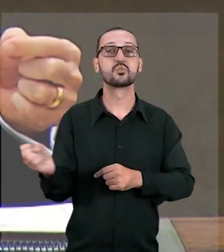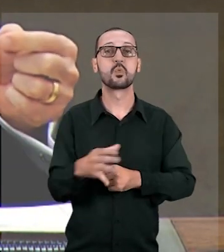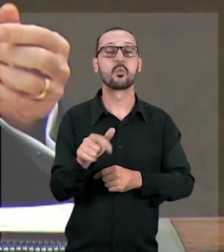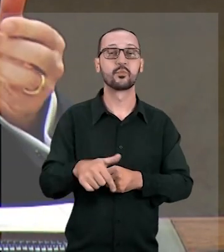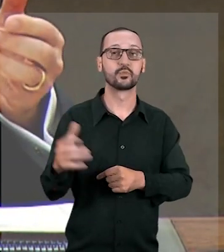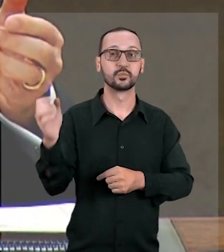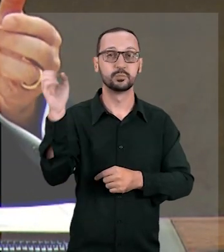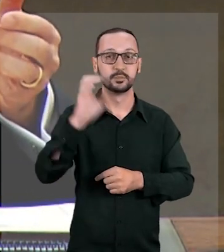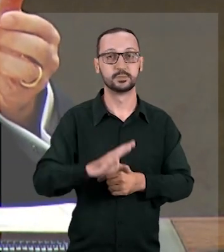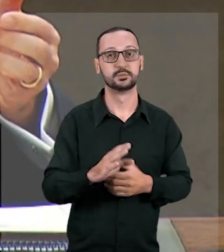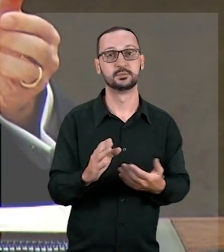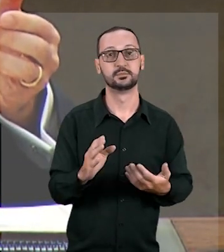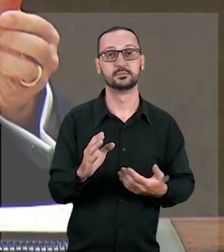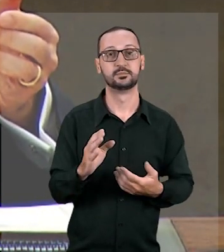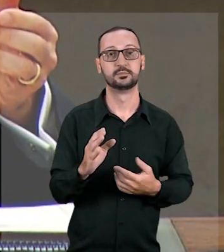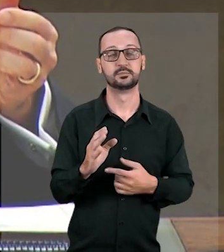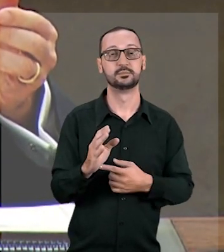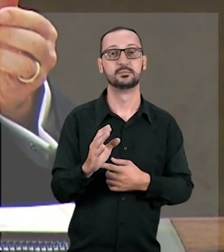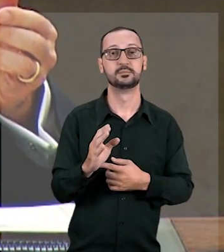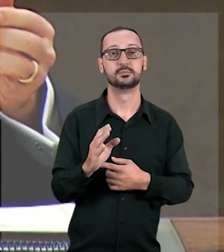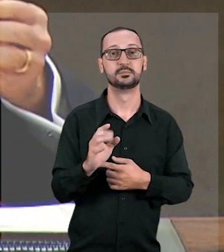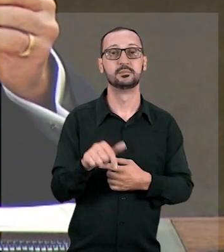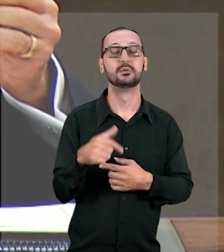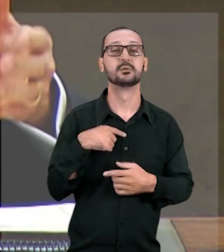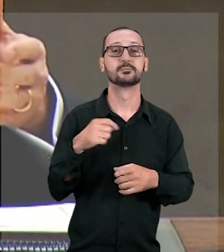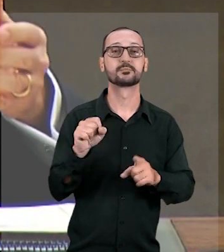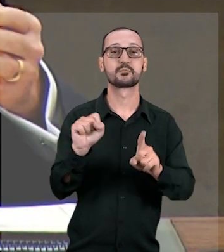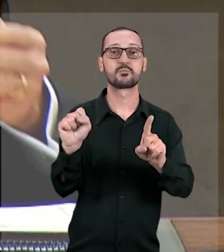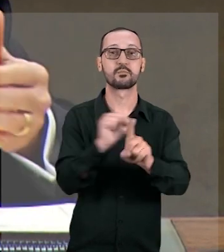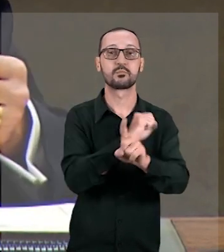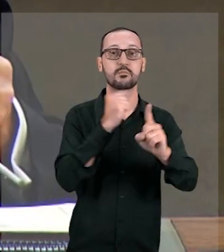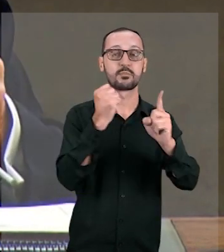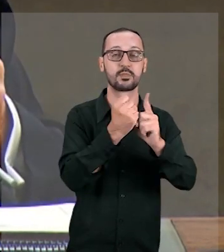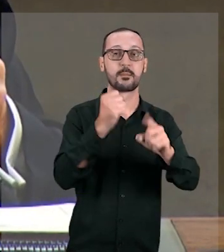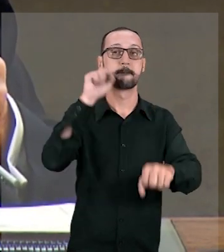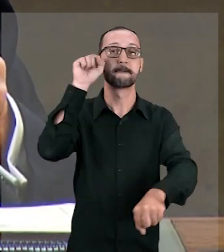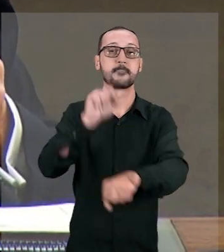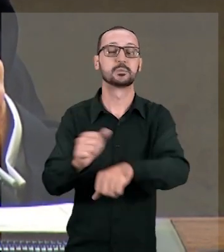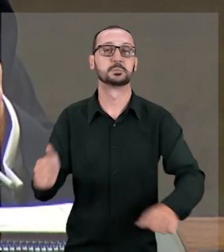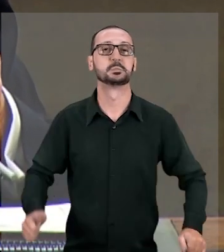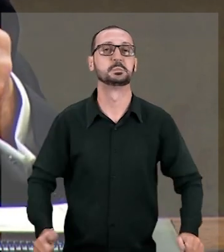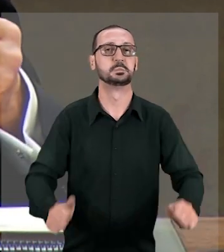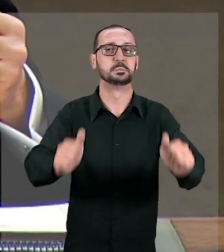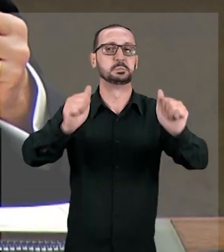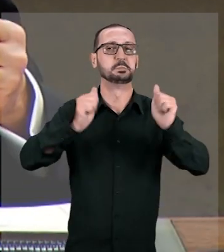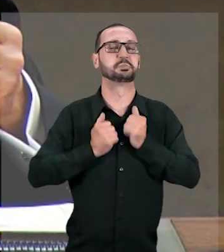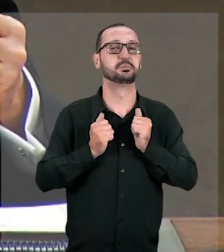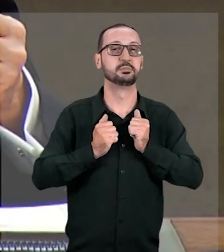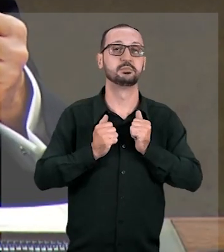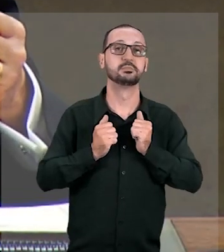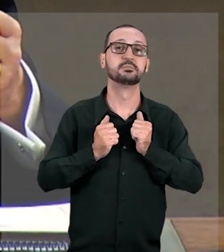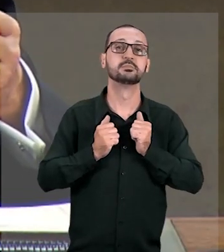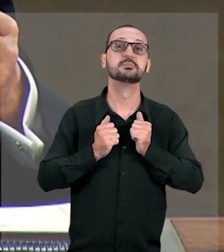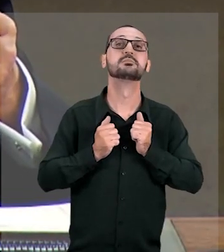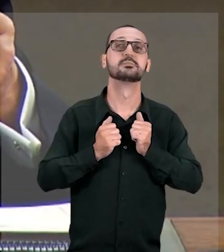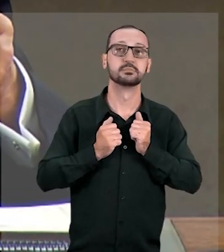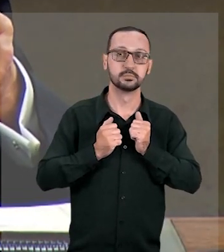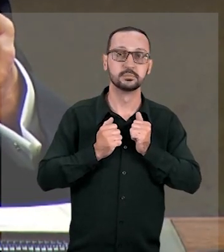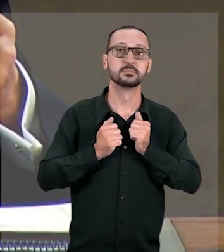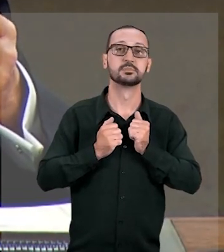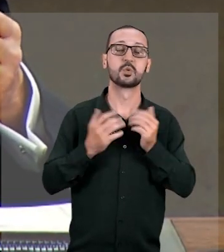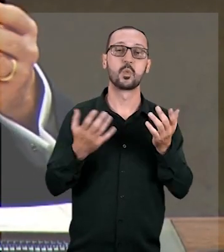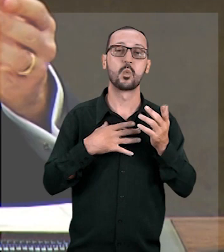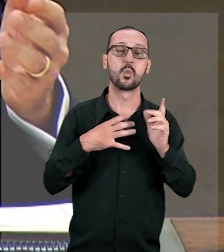no Brasil é uma sociedade que deixou de aceitar o inaceitável e que